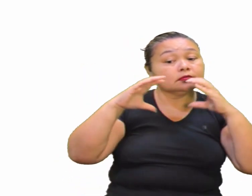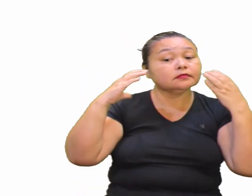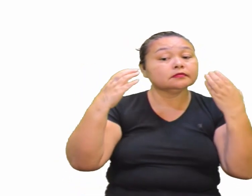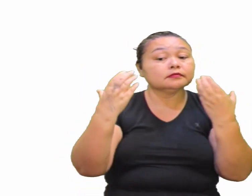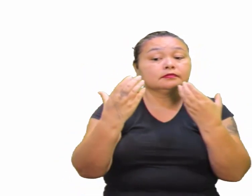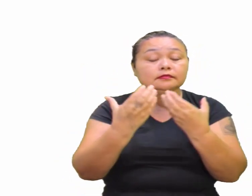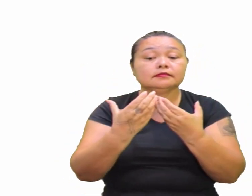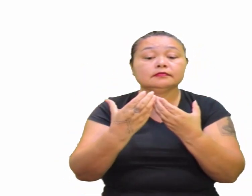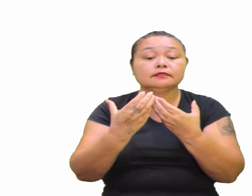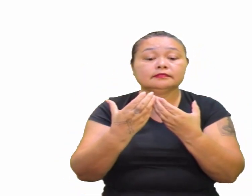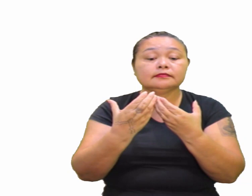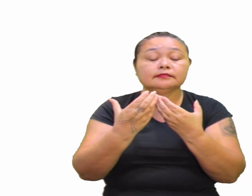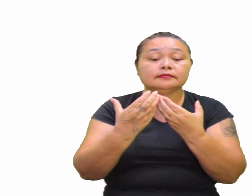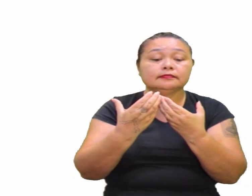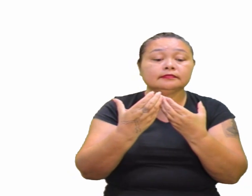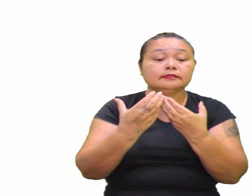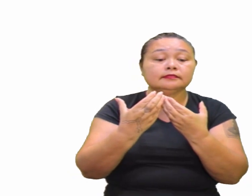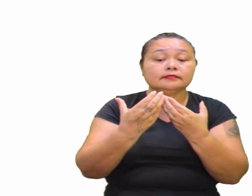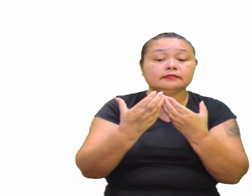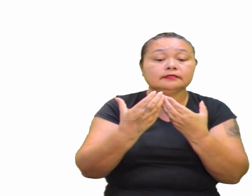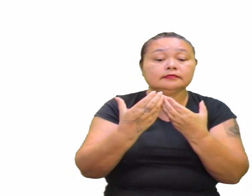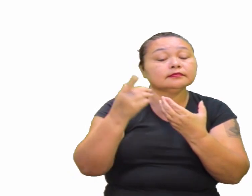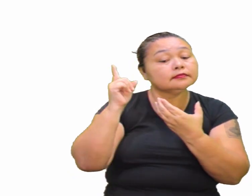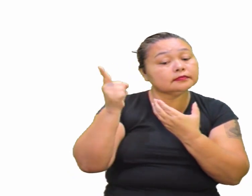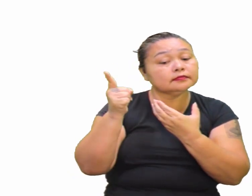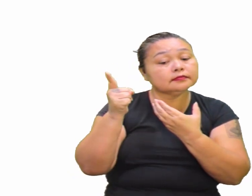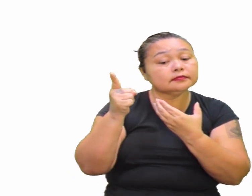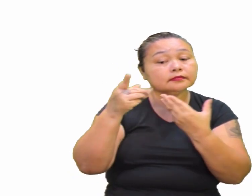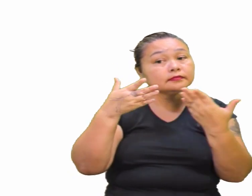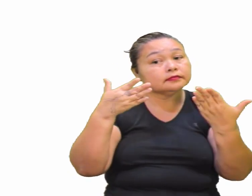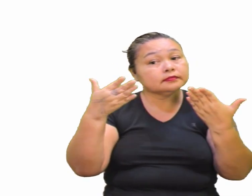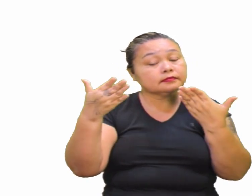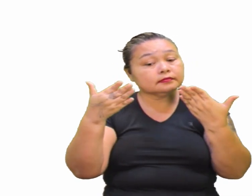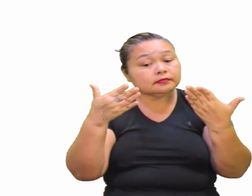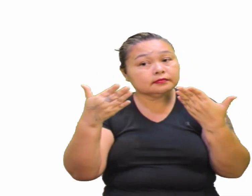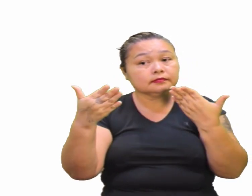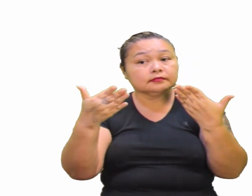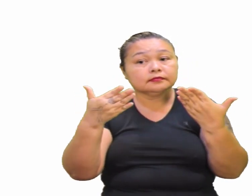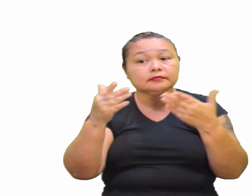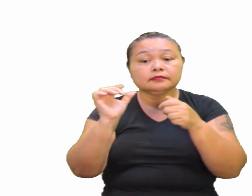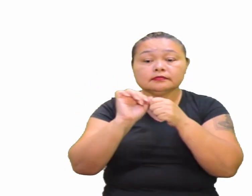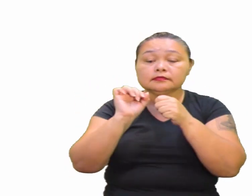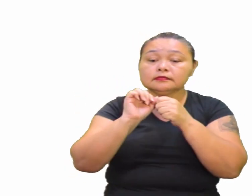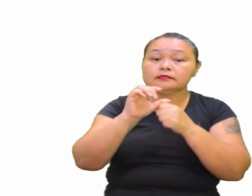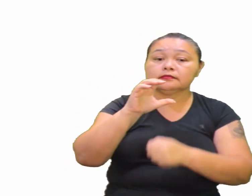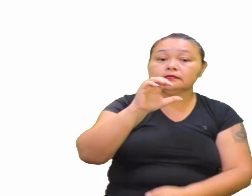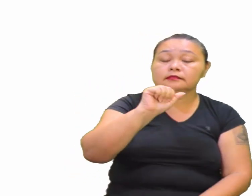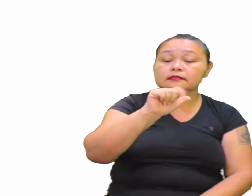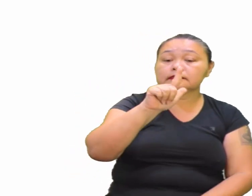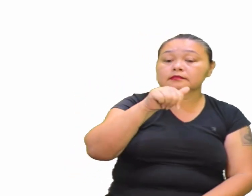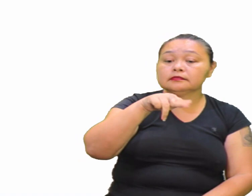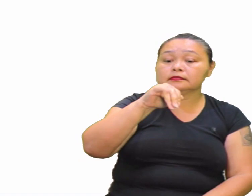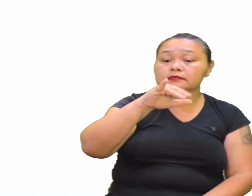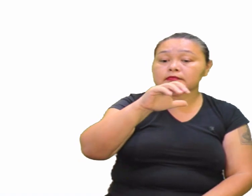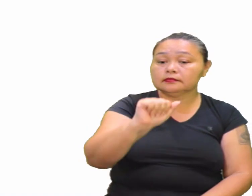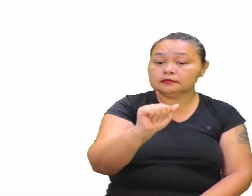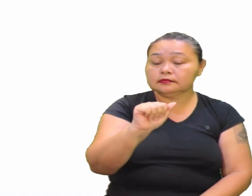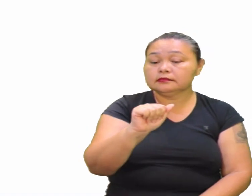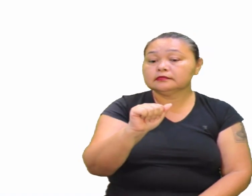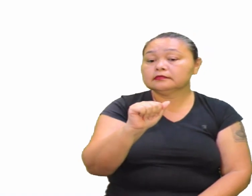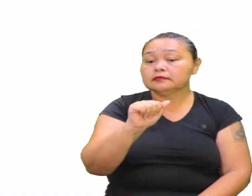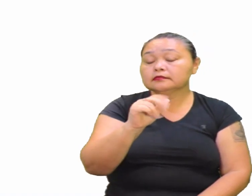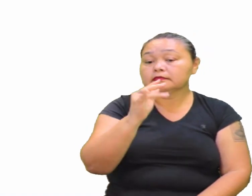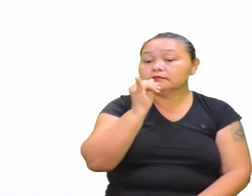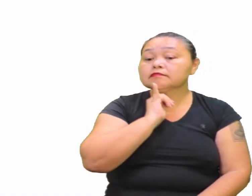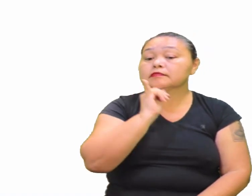comunidades e essa divisão aí, né, de halogênico com autogênico, só